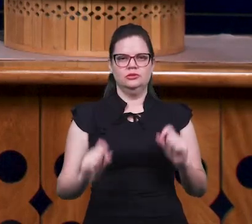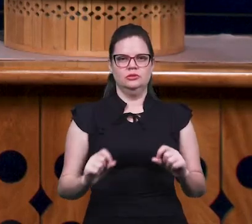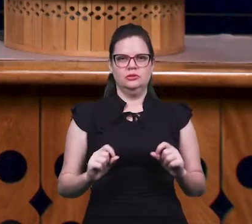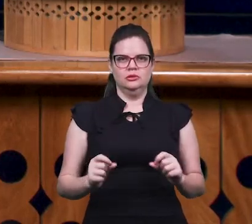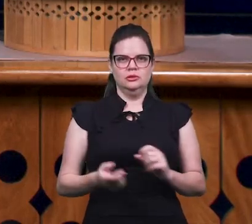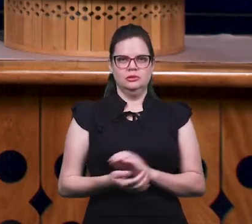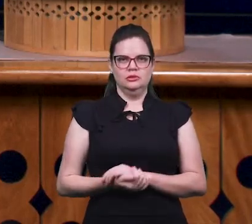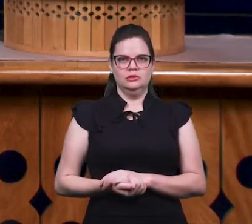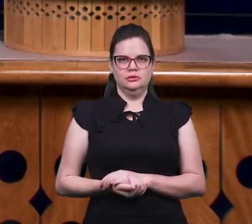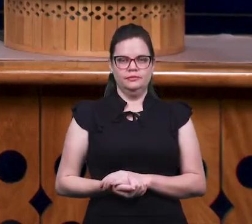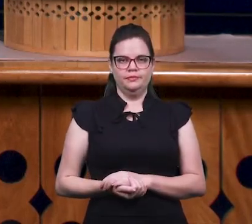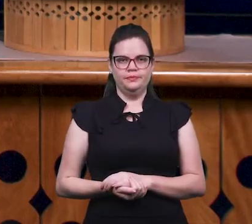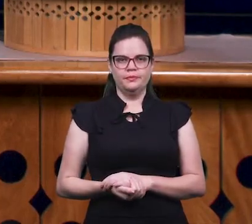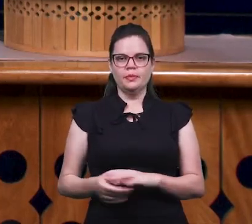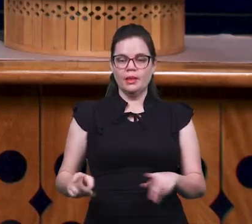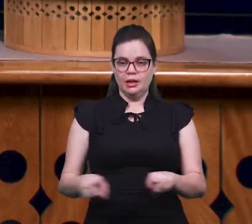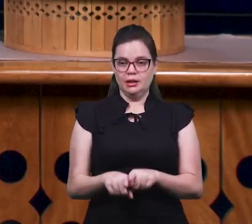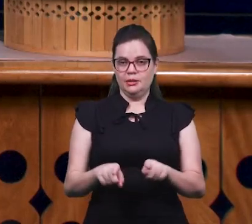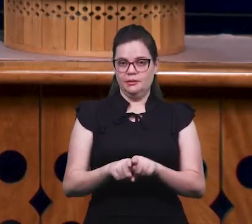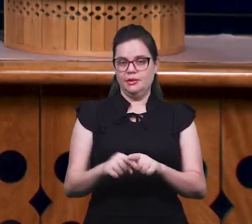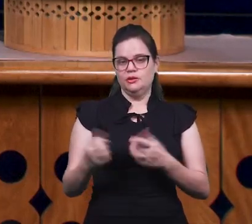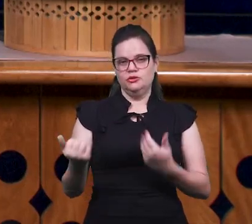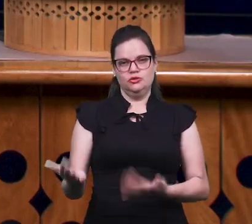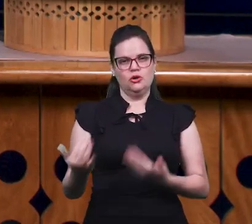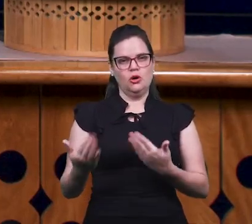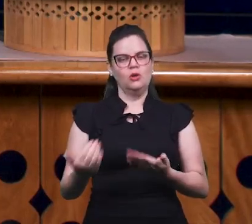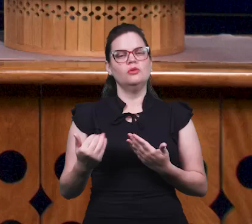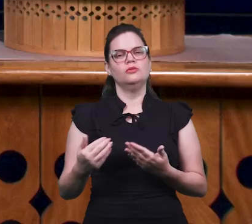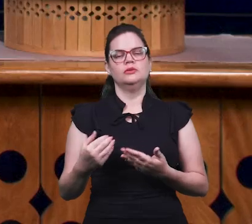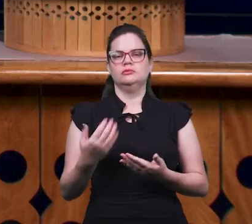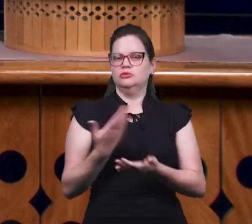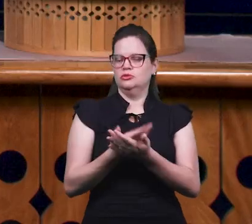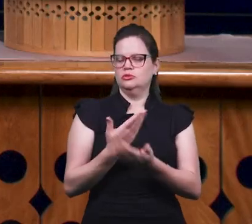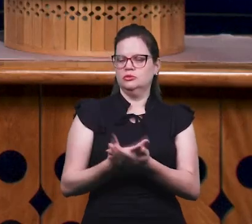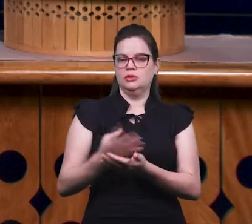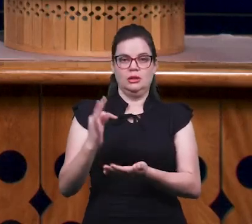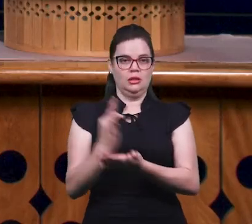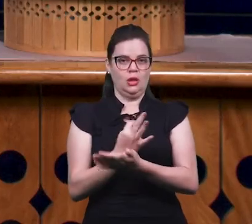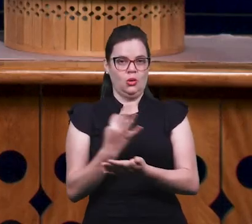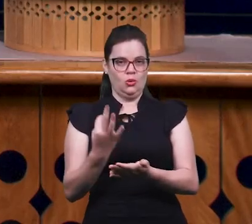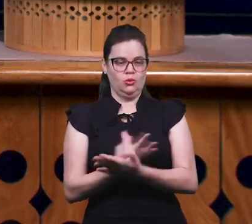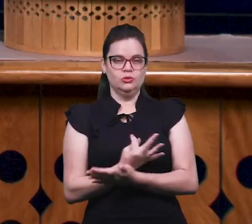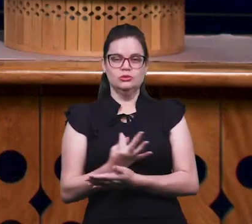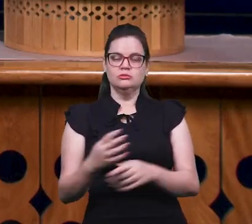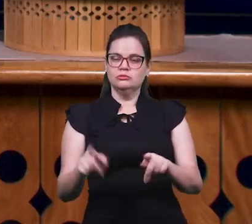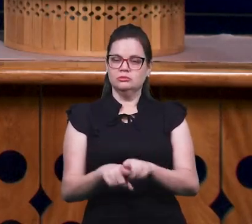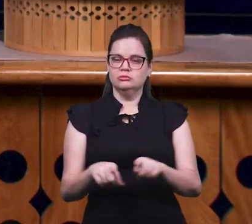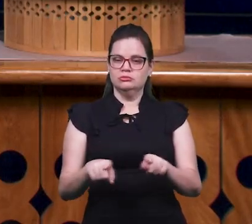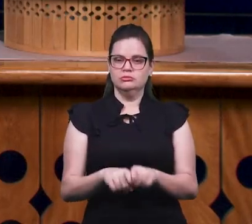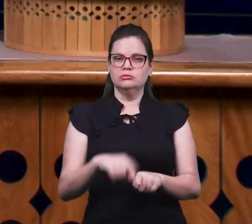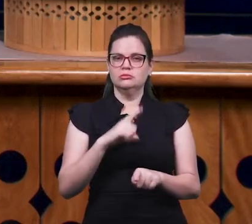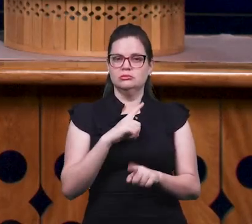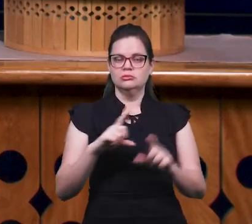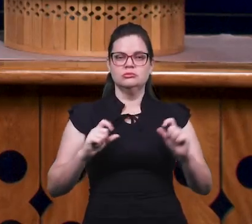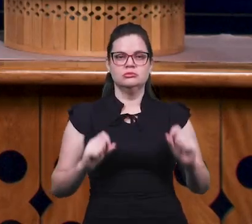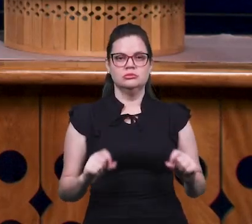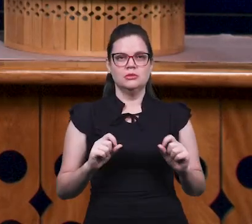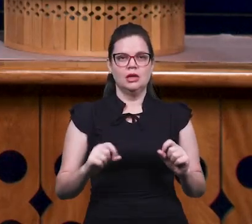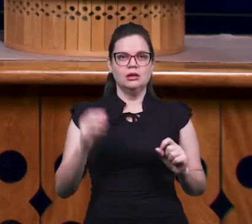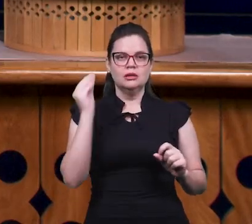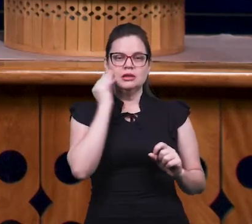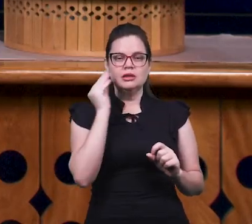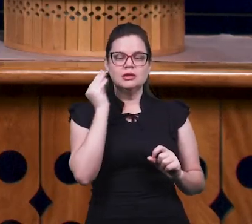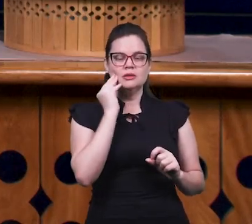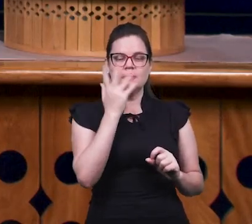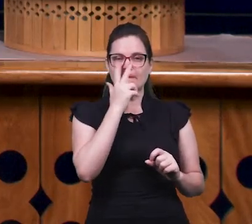estavam preparados para o enfrentamento dos questionamentos, e esses jovens voltaram bem pior do curso de teologia. Por quê? Eles